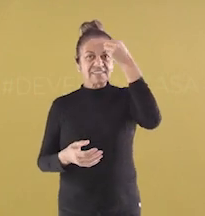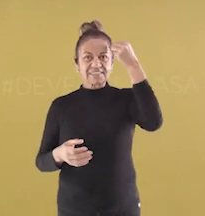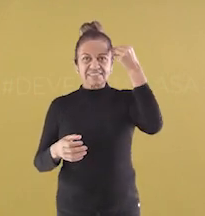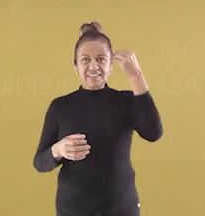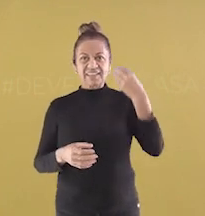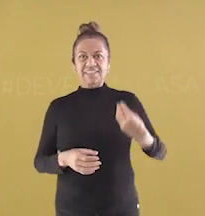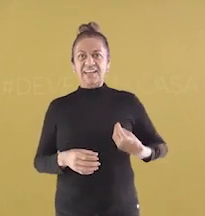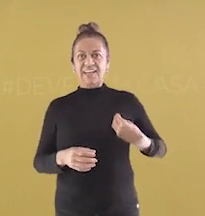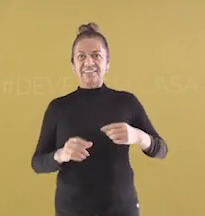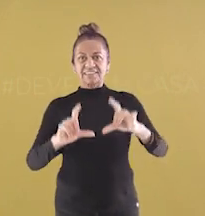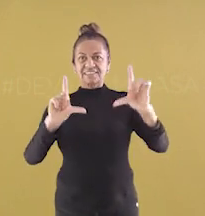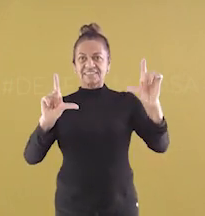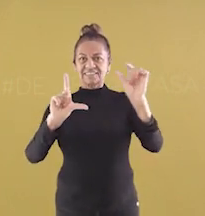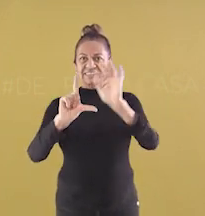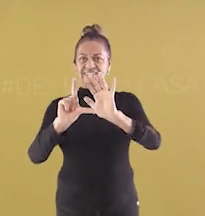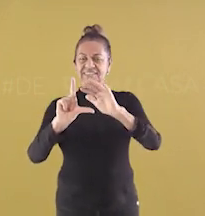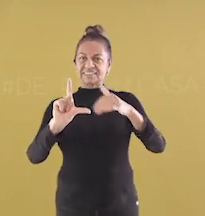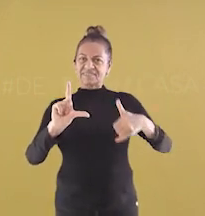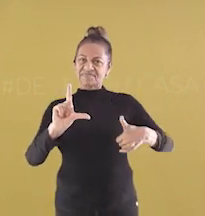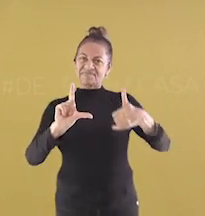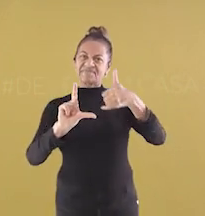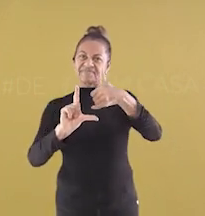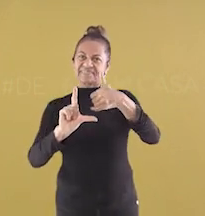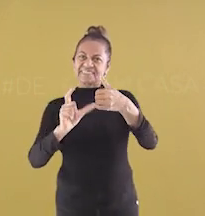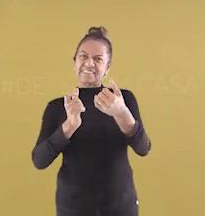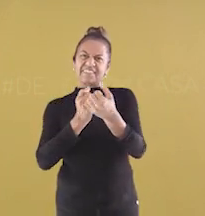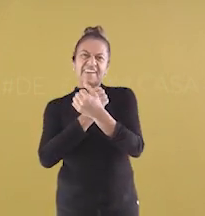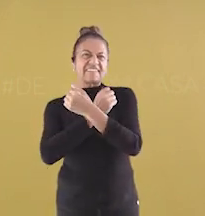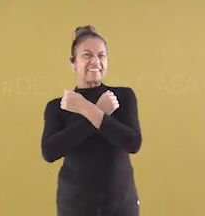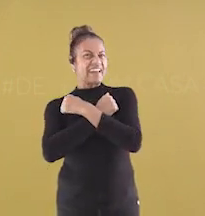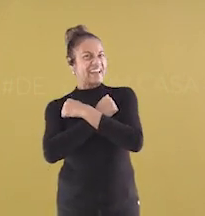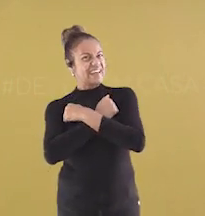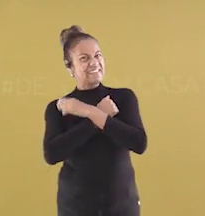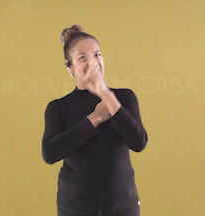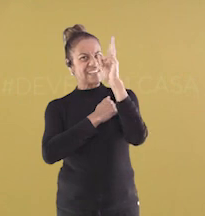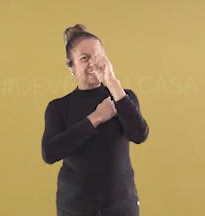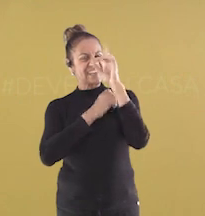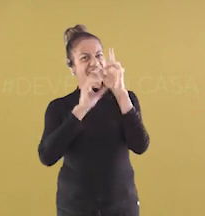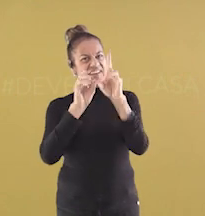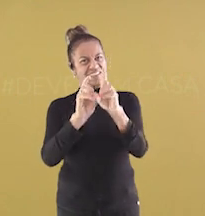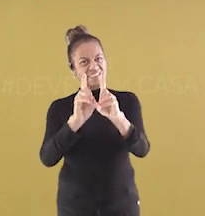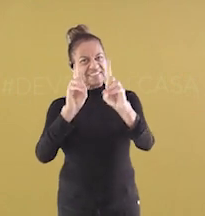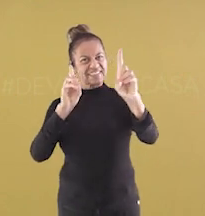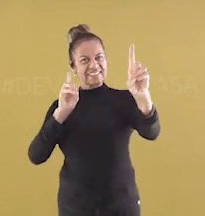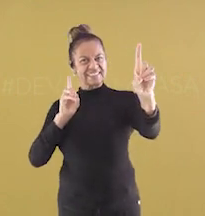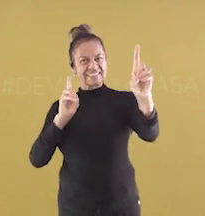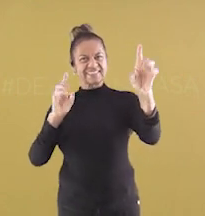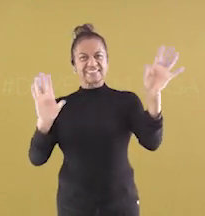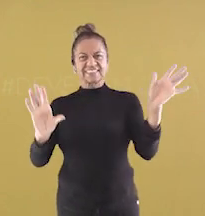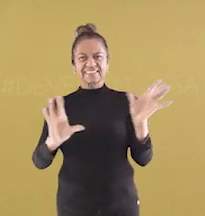presença pelo QR Code que aparece na sua tela. Um grande abraço e